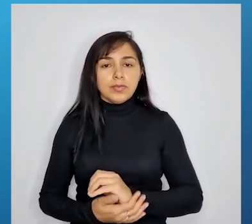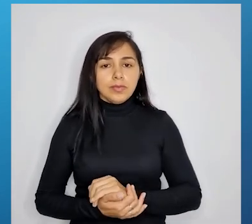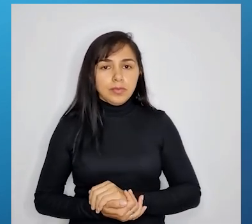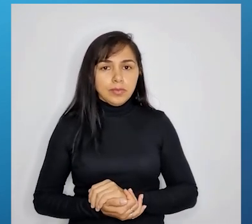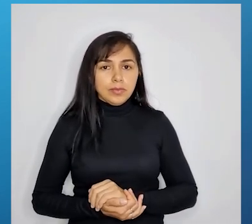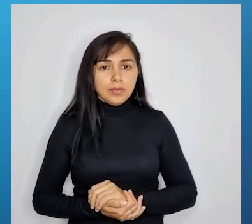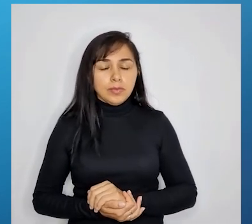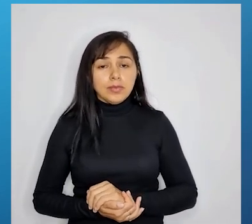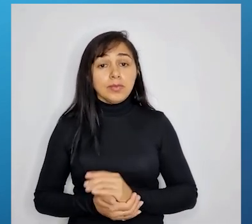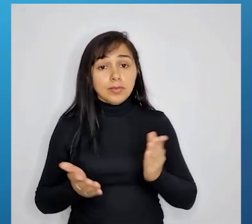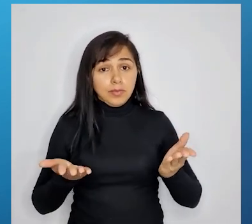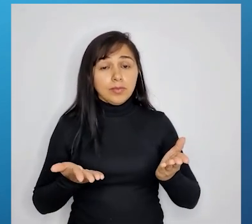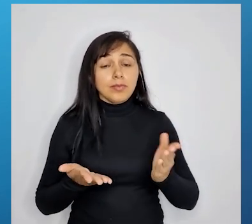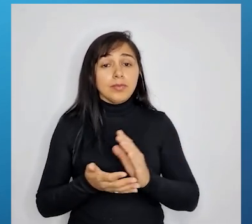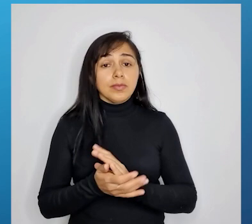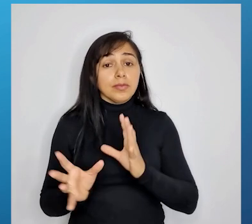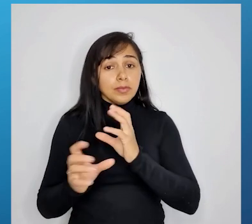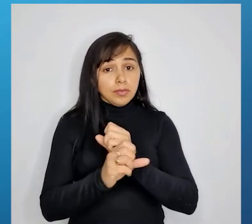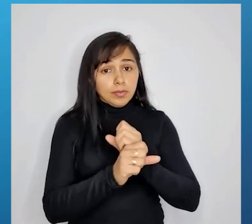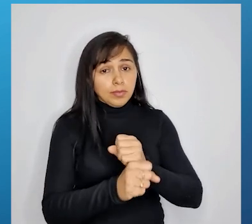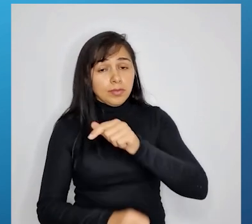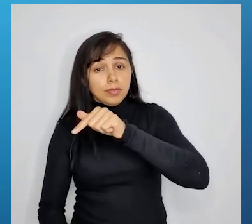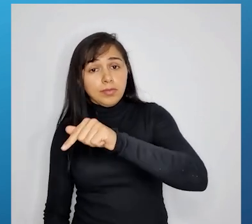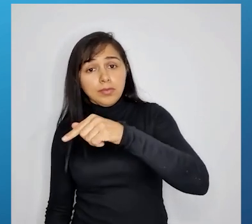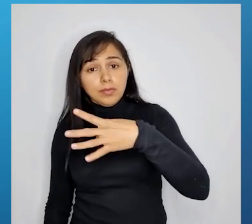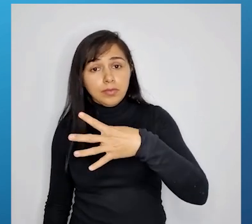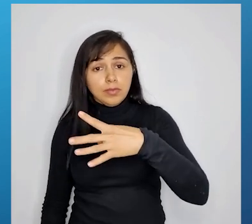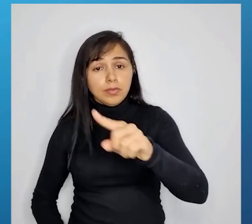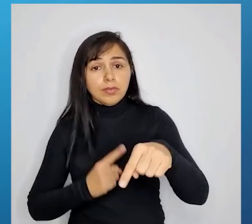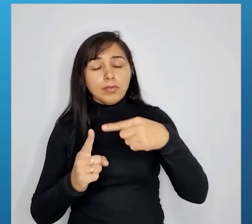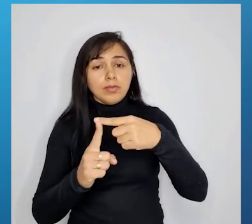360. 74 mais 74,